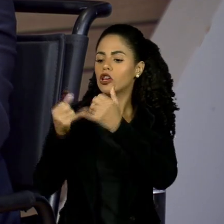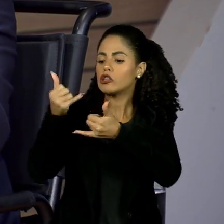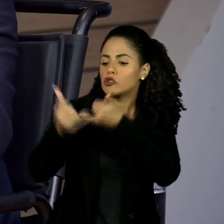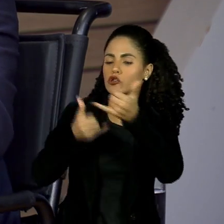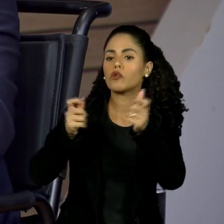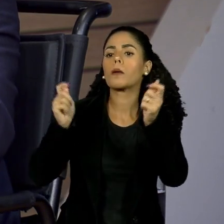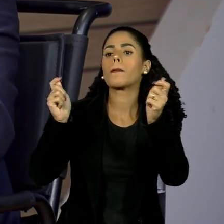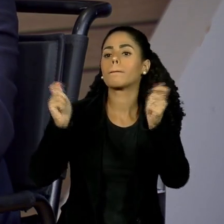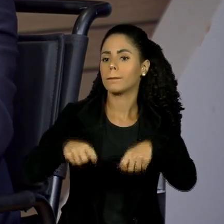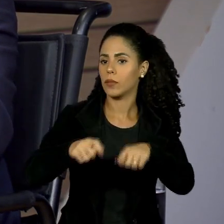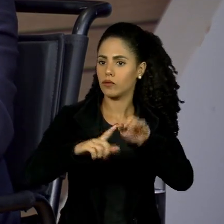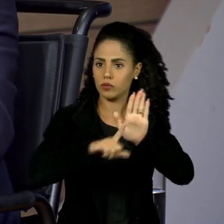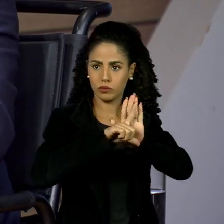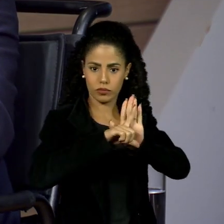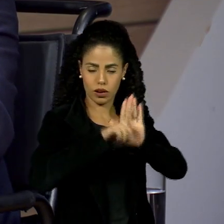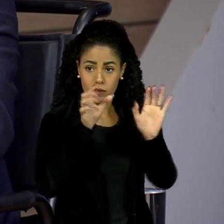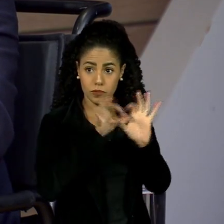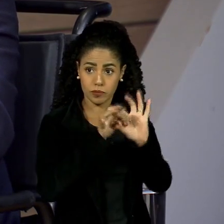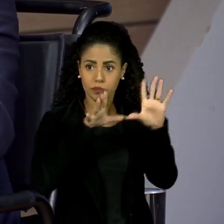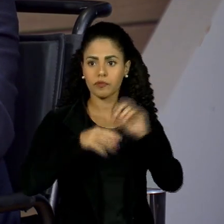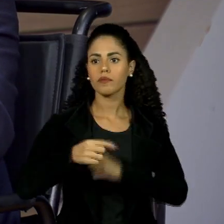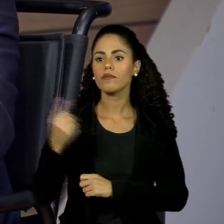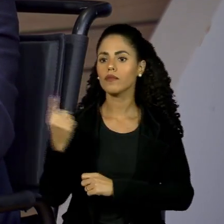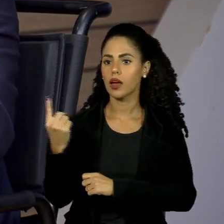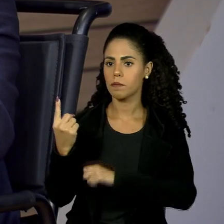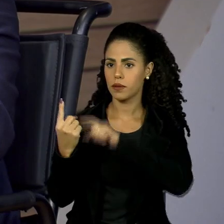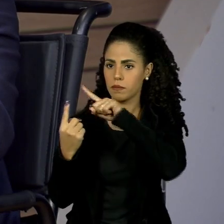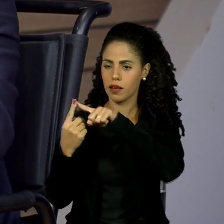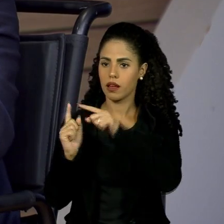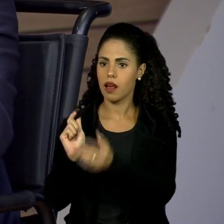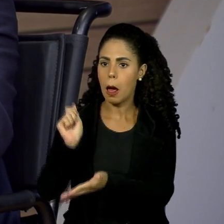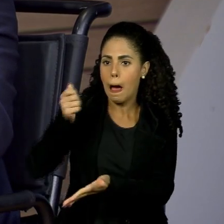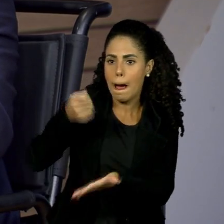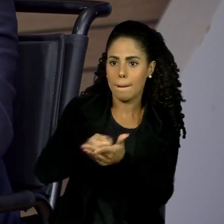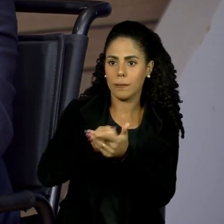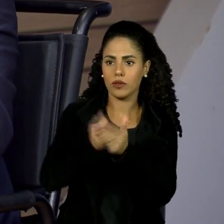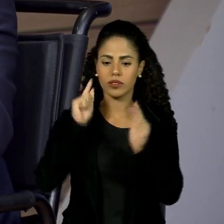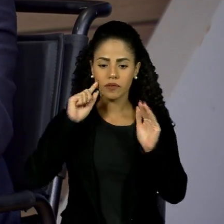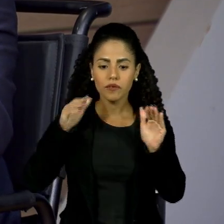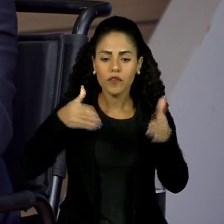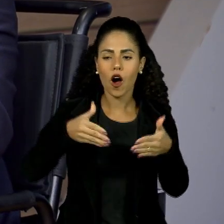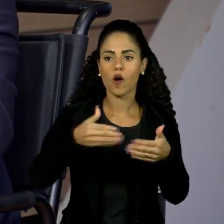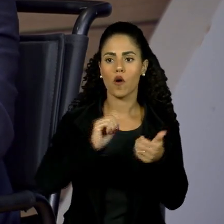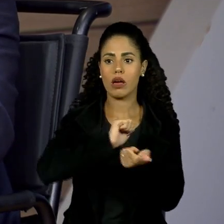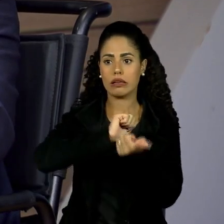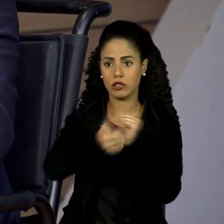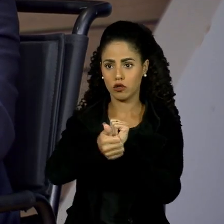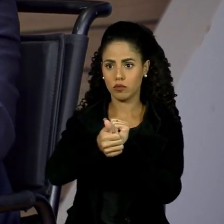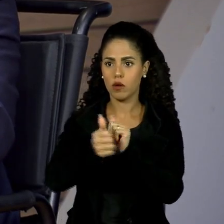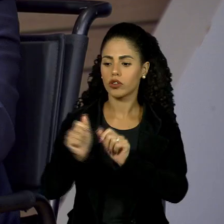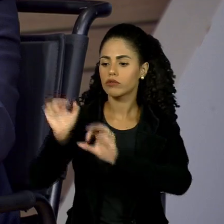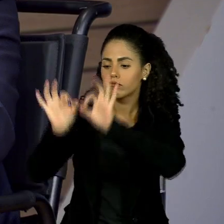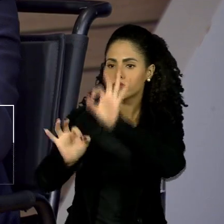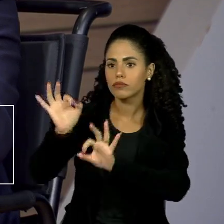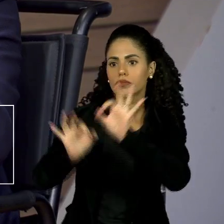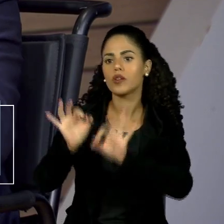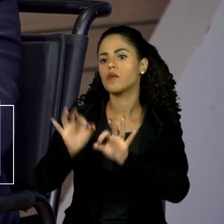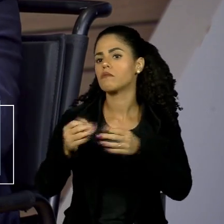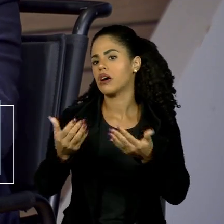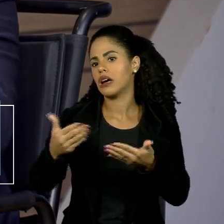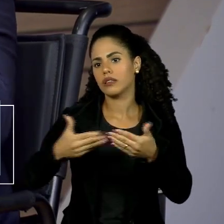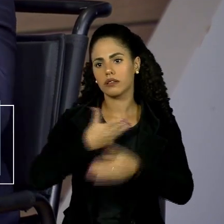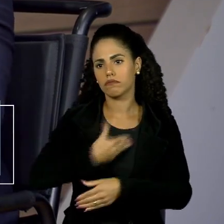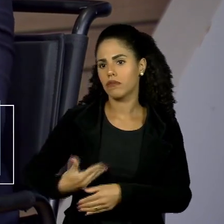permitidas por lei. A primeira é a aposta em evento real de temática esportiva. Um jogo organizado por uma confederação, um